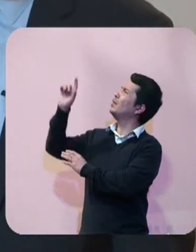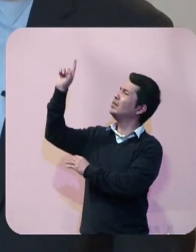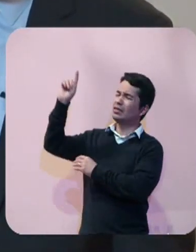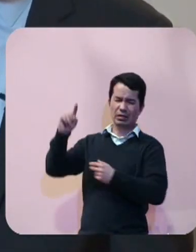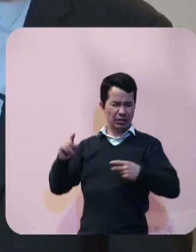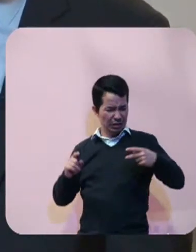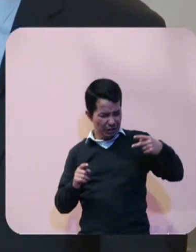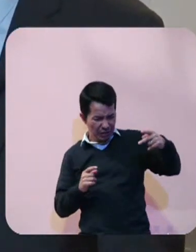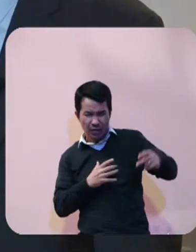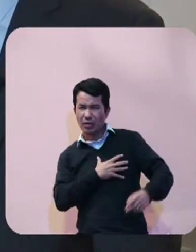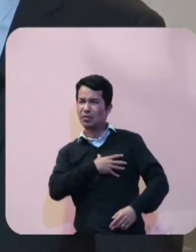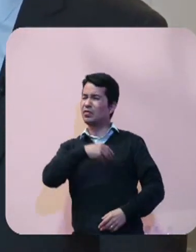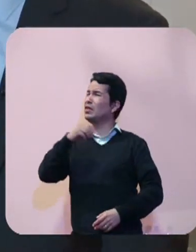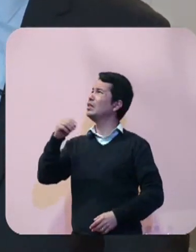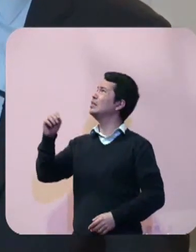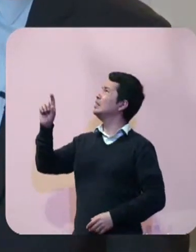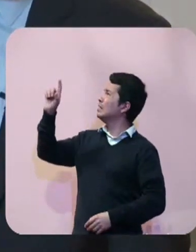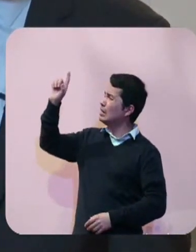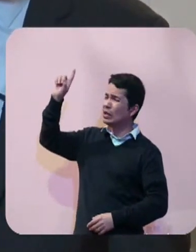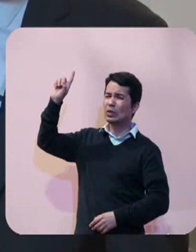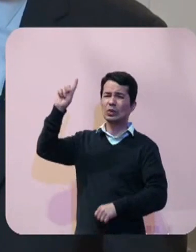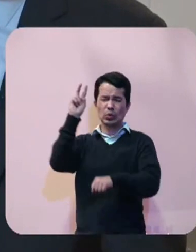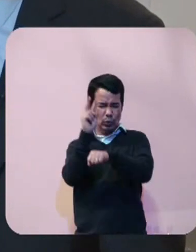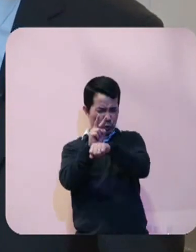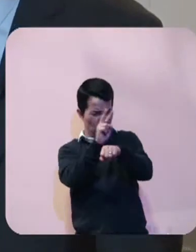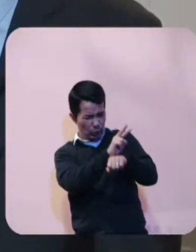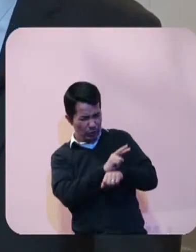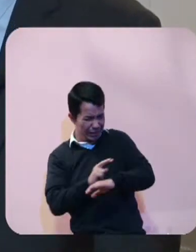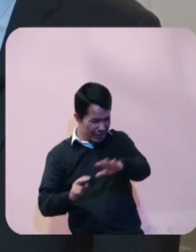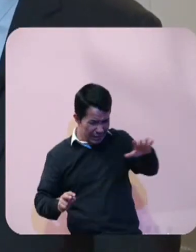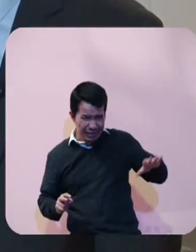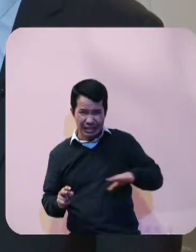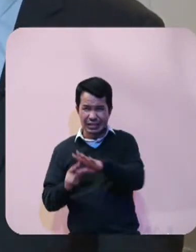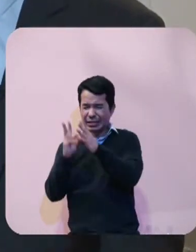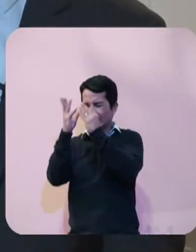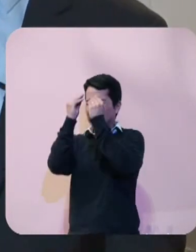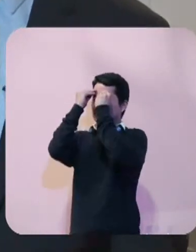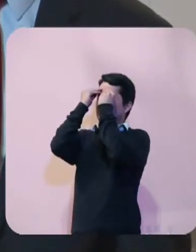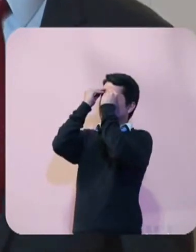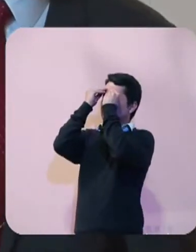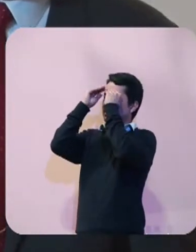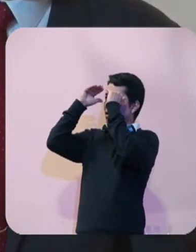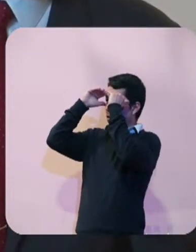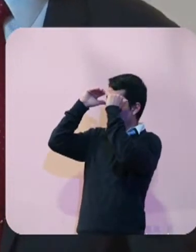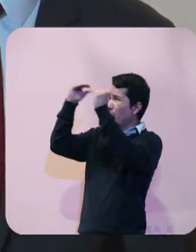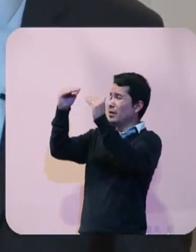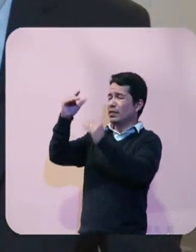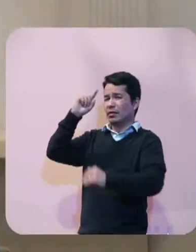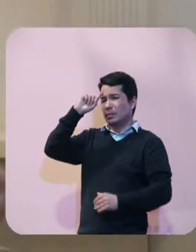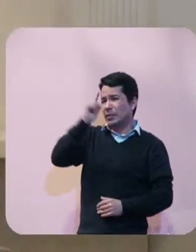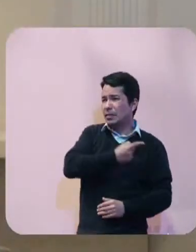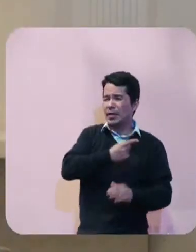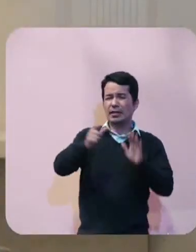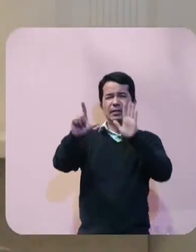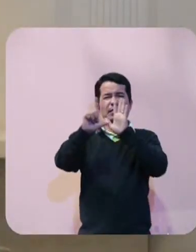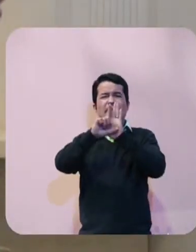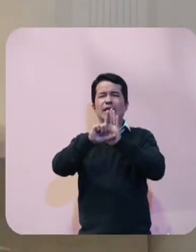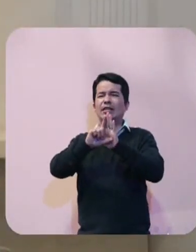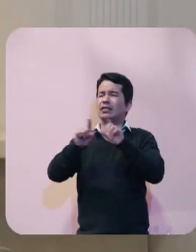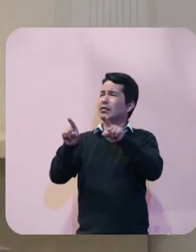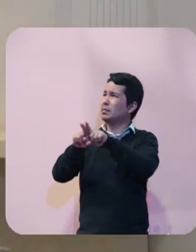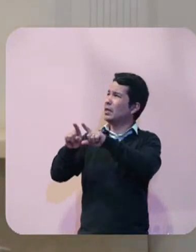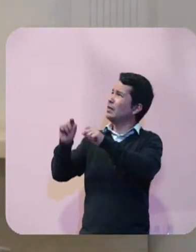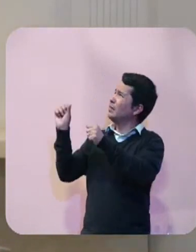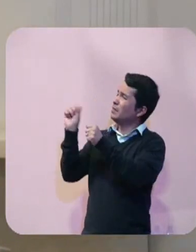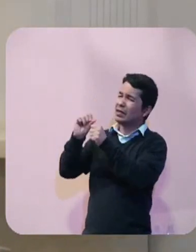os teus testemunhos e os teus estatutos, e para fazer tudo que o Senhor